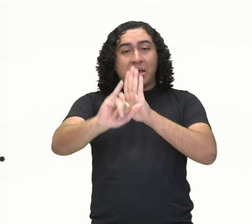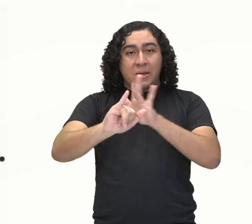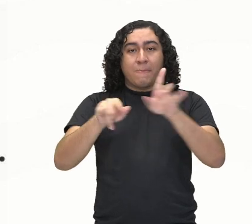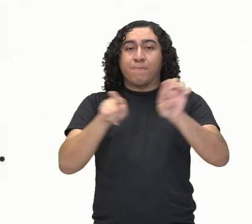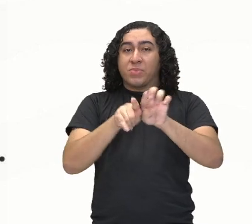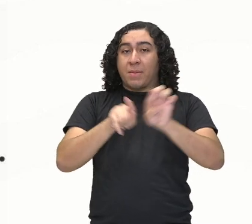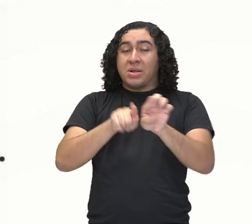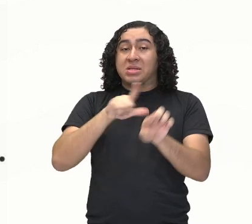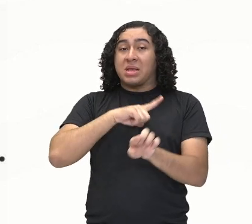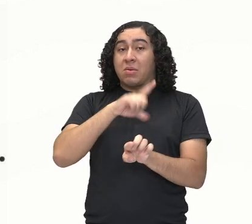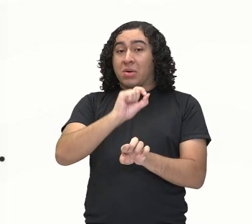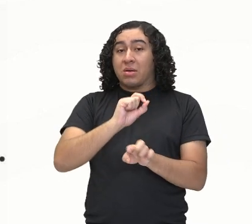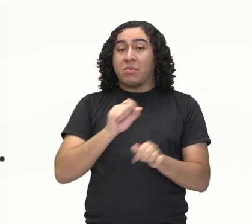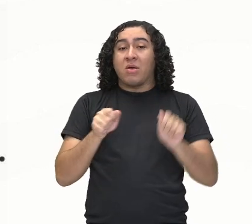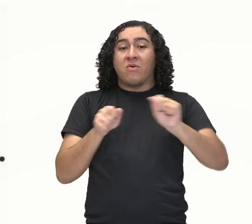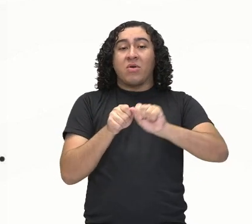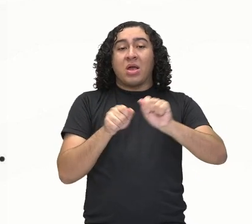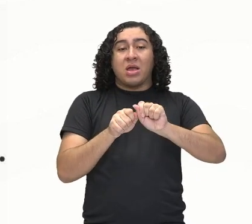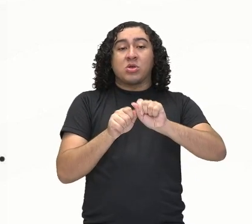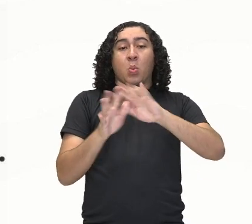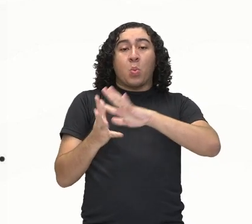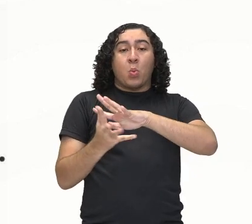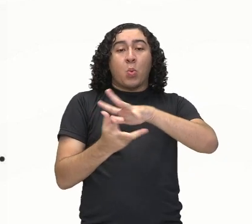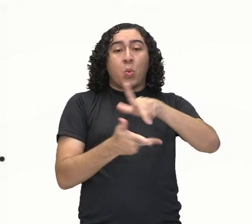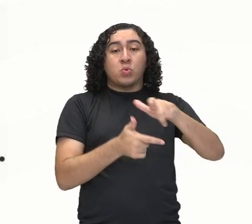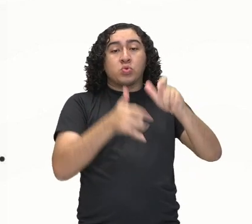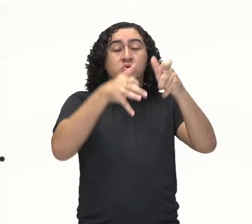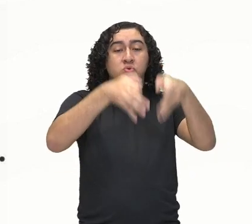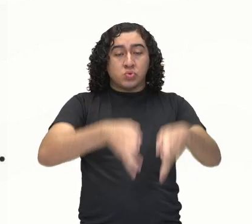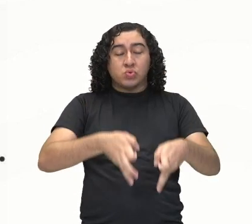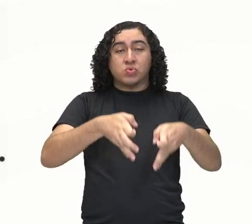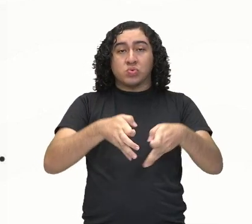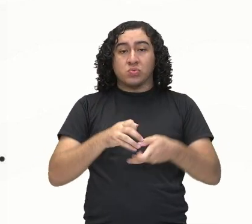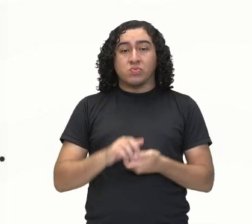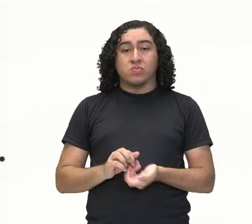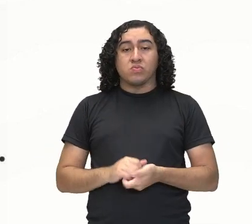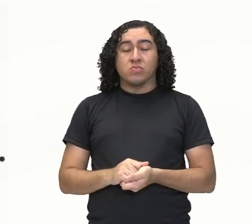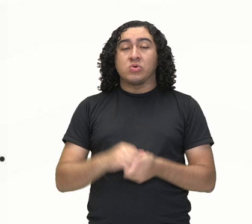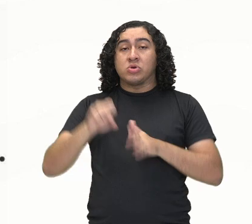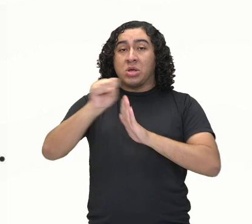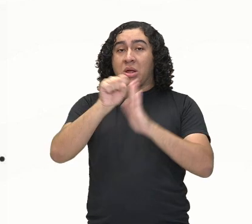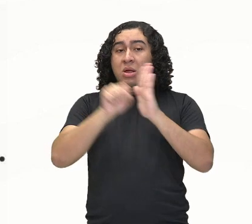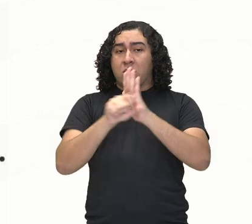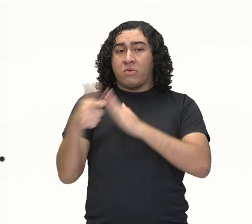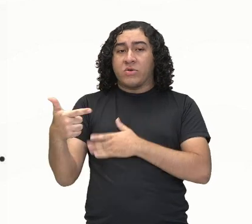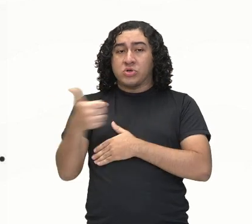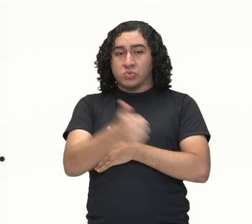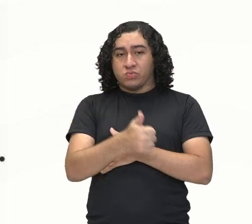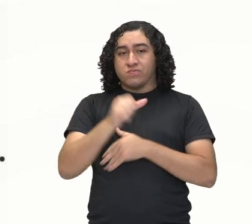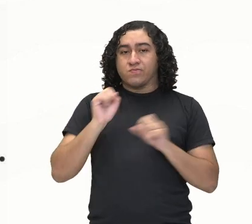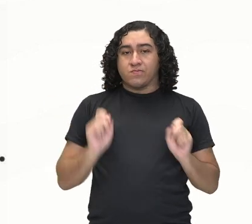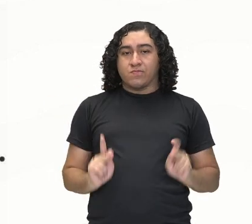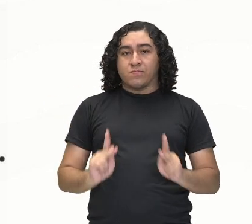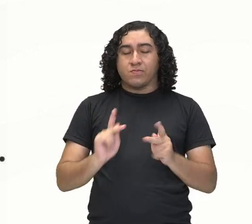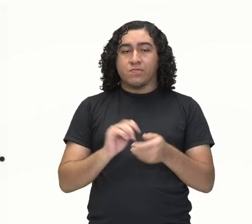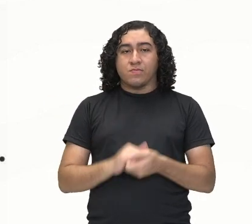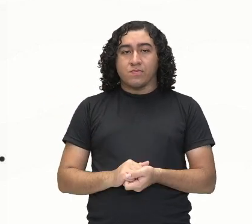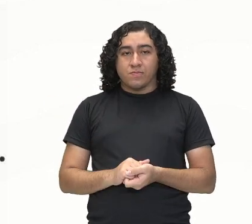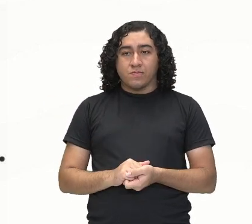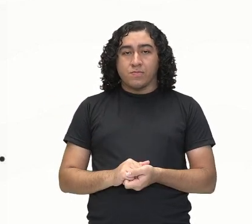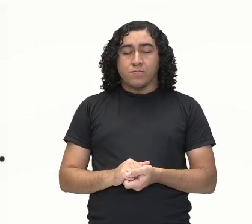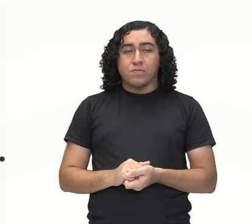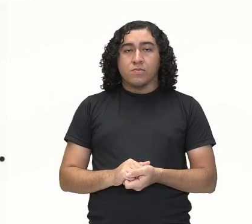a construção de um mundo mais justo e igualitário no século XXI, tá bom? Então, é